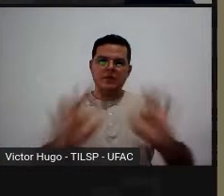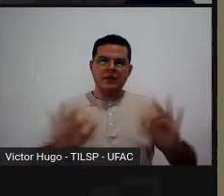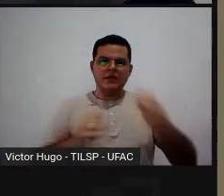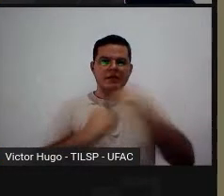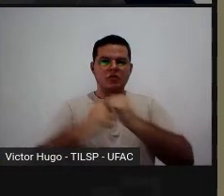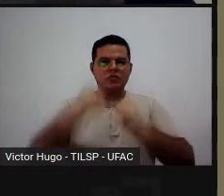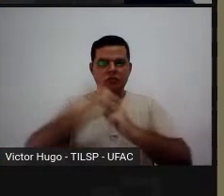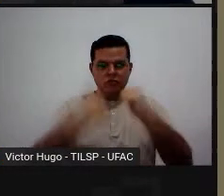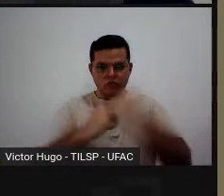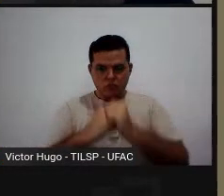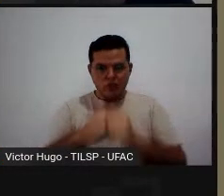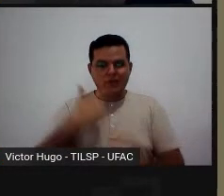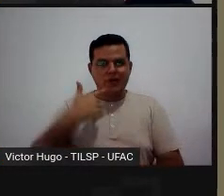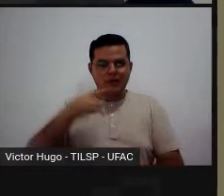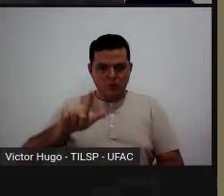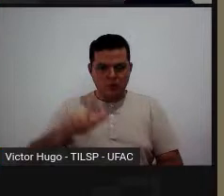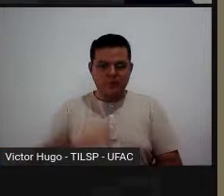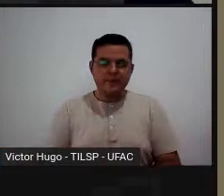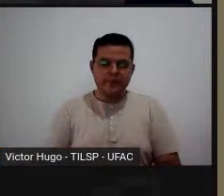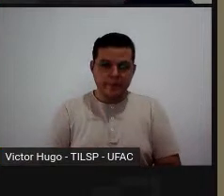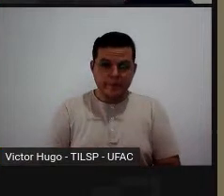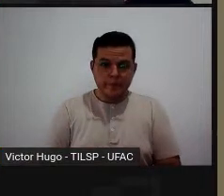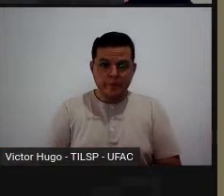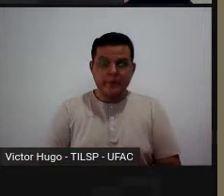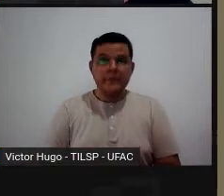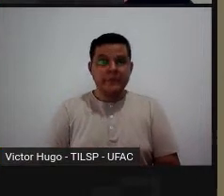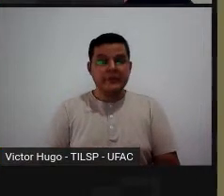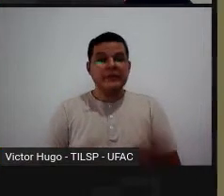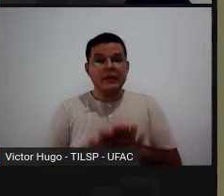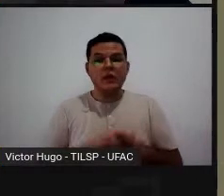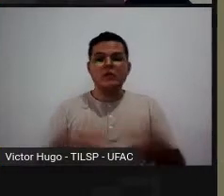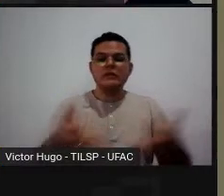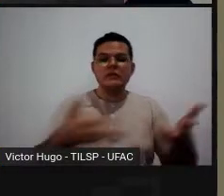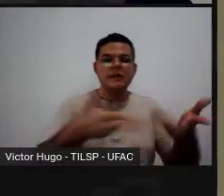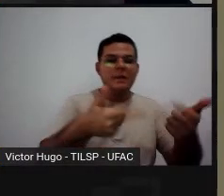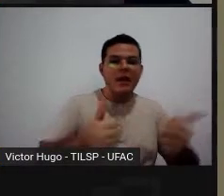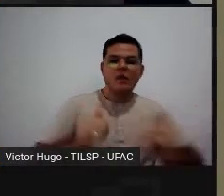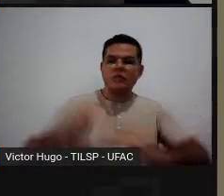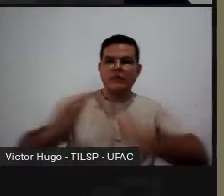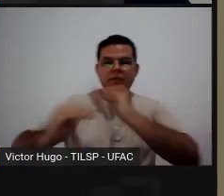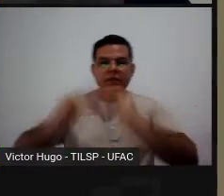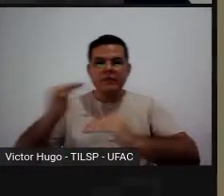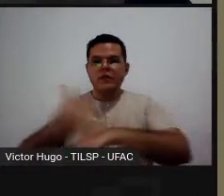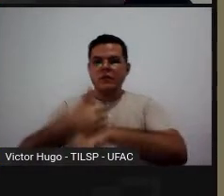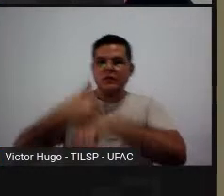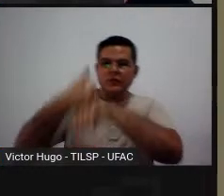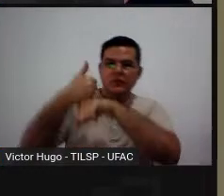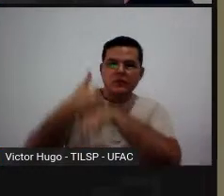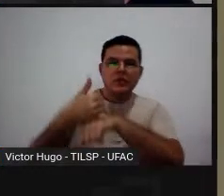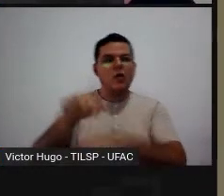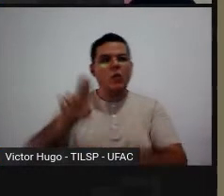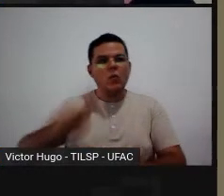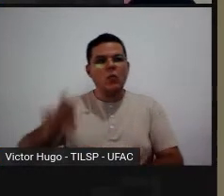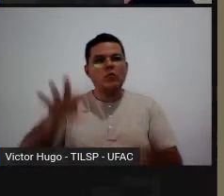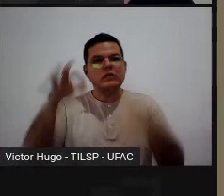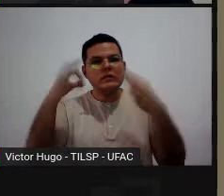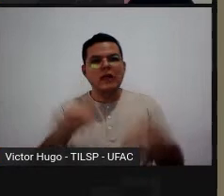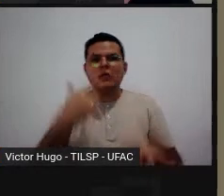as expressões eficientes desempenho, crescimento profissional, emprego do idioma pátrio se repete